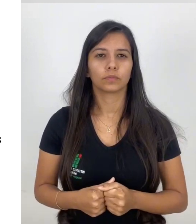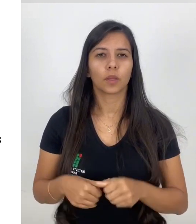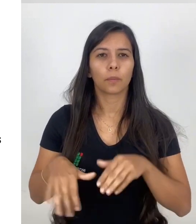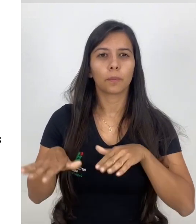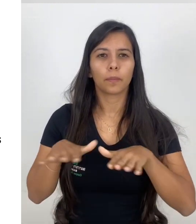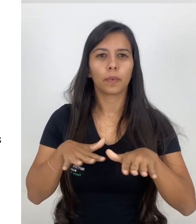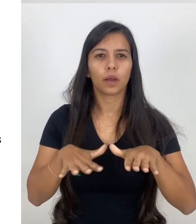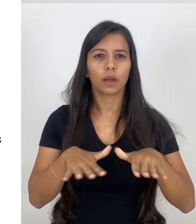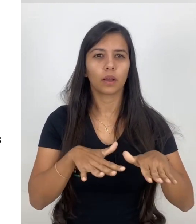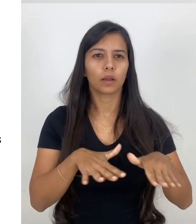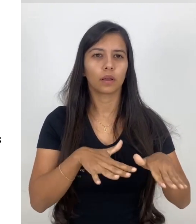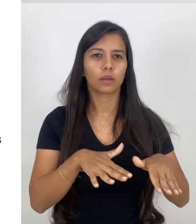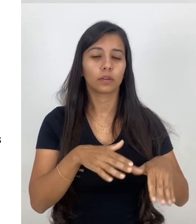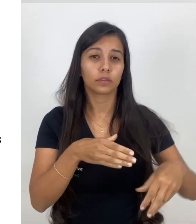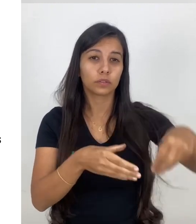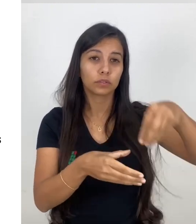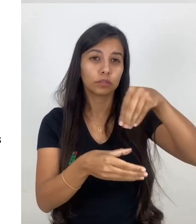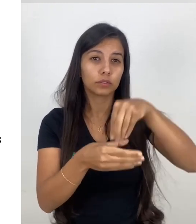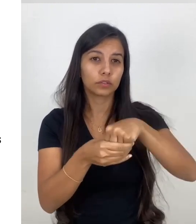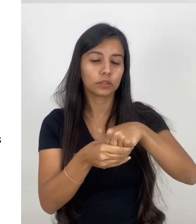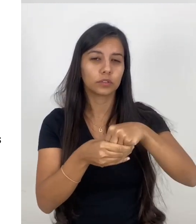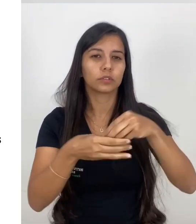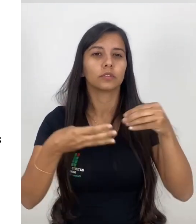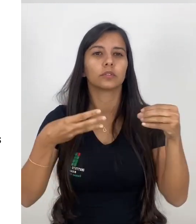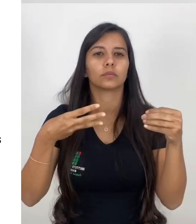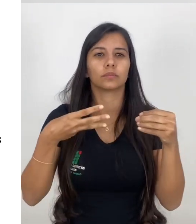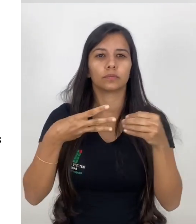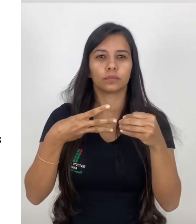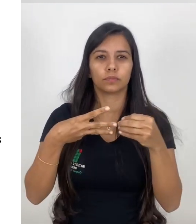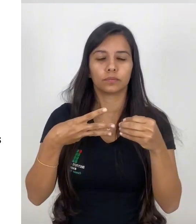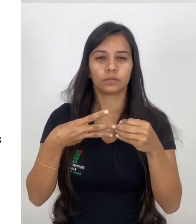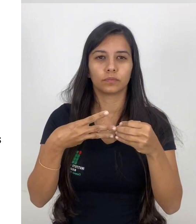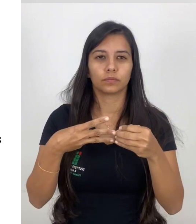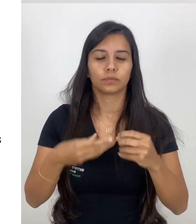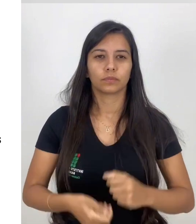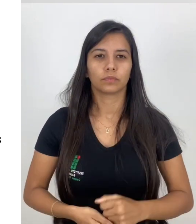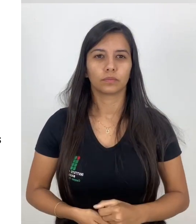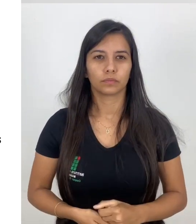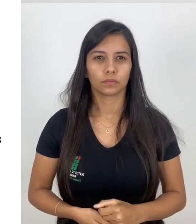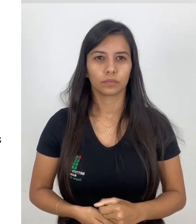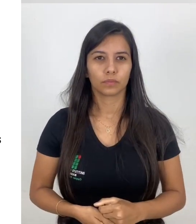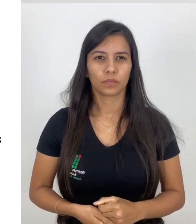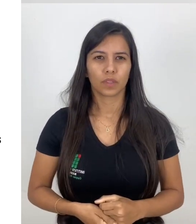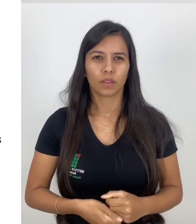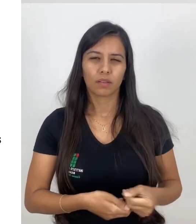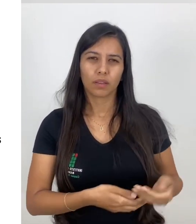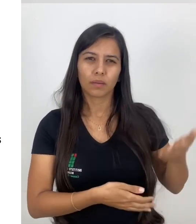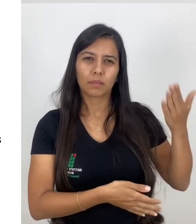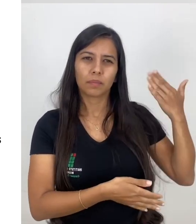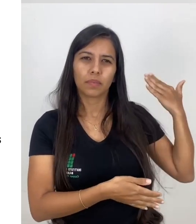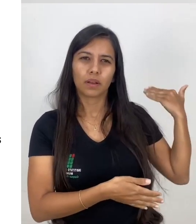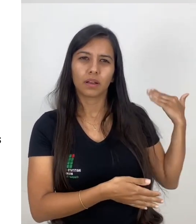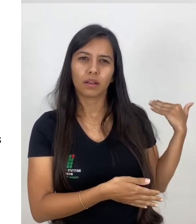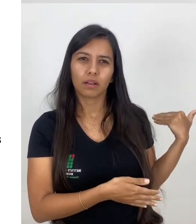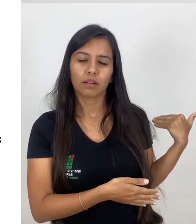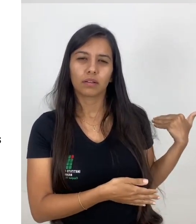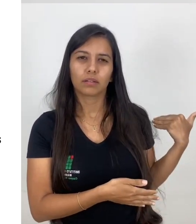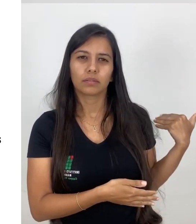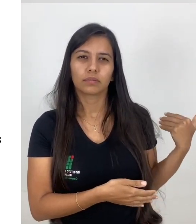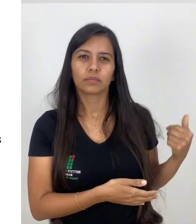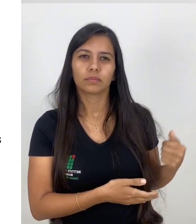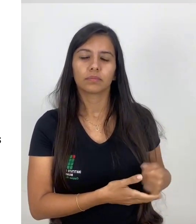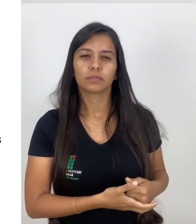a movimentação no espaço interno da célula, né? Já que desde